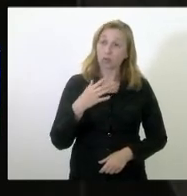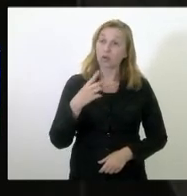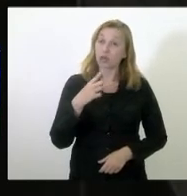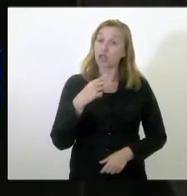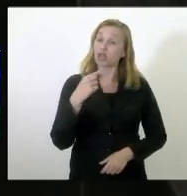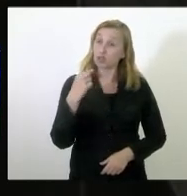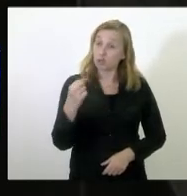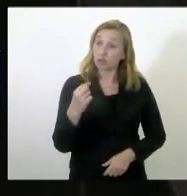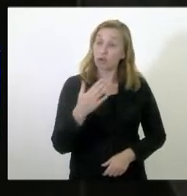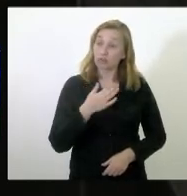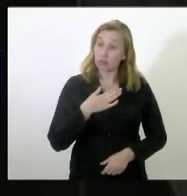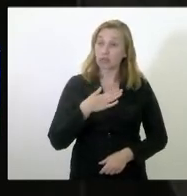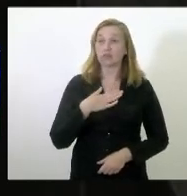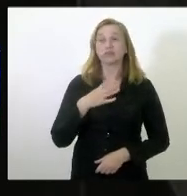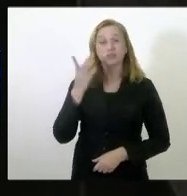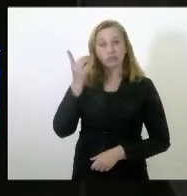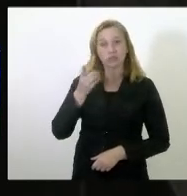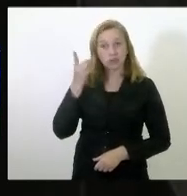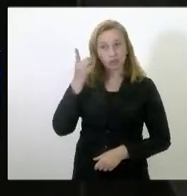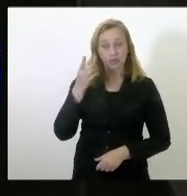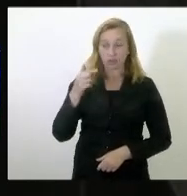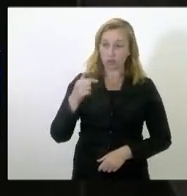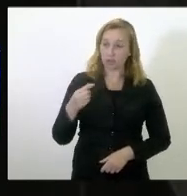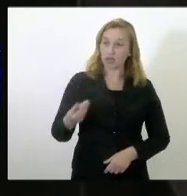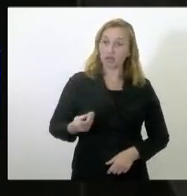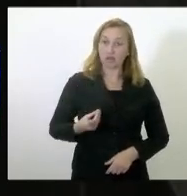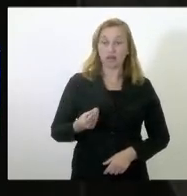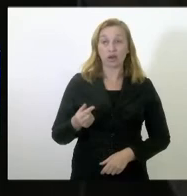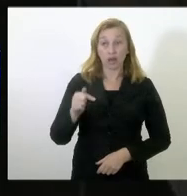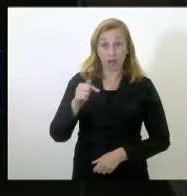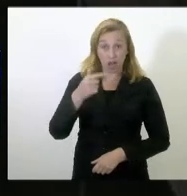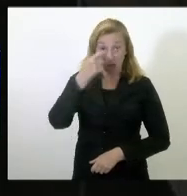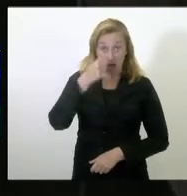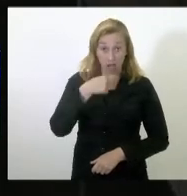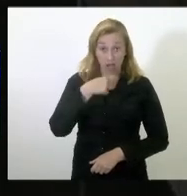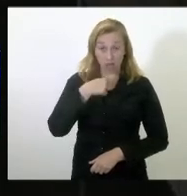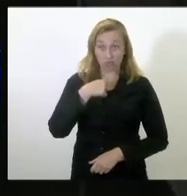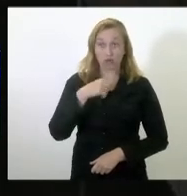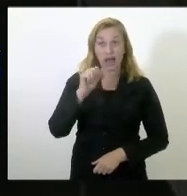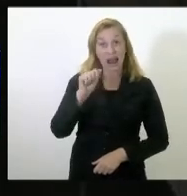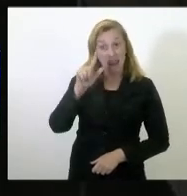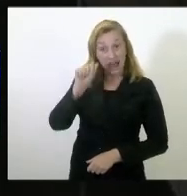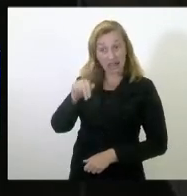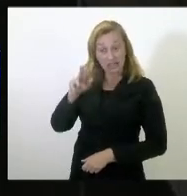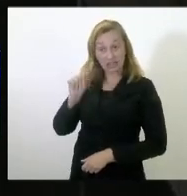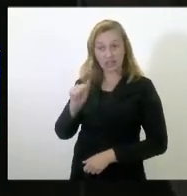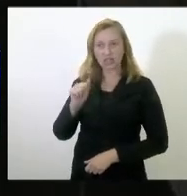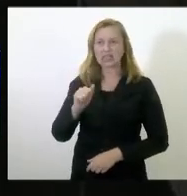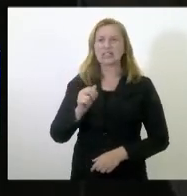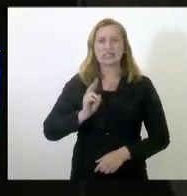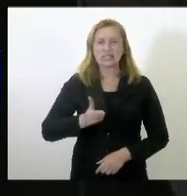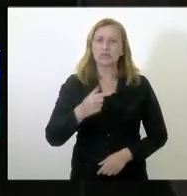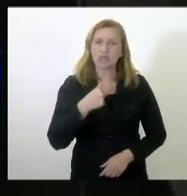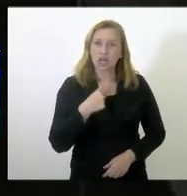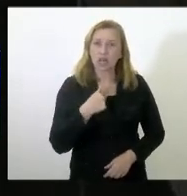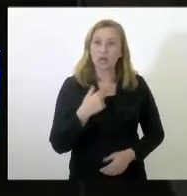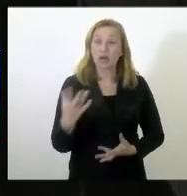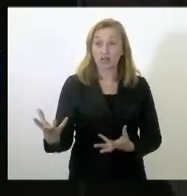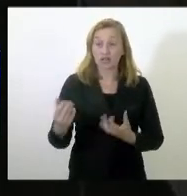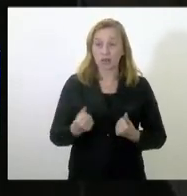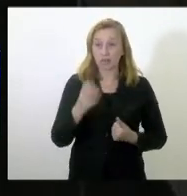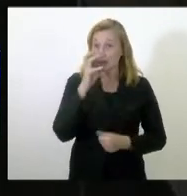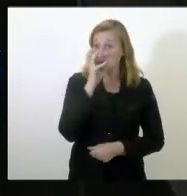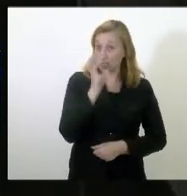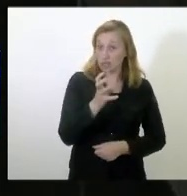parlamentares, que essa deputada aqui, Alana Passos, todas as vezes que eu recebi denúncias no